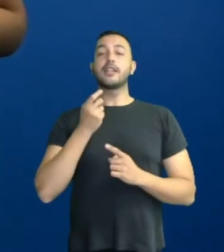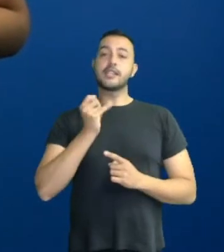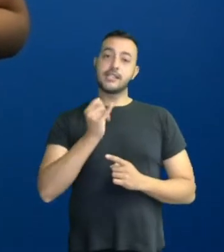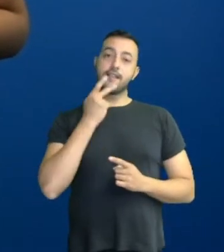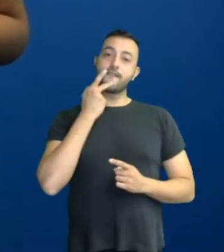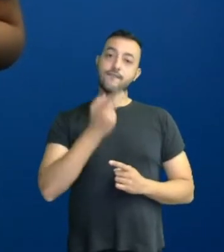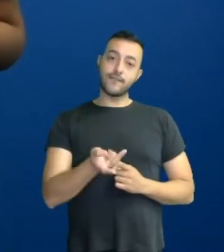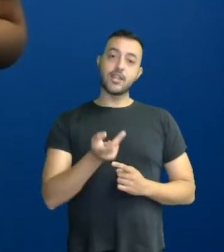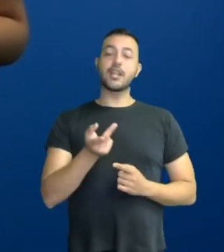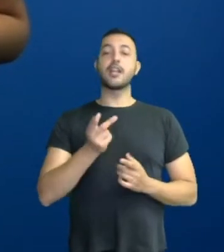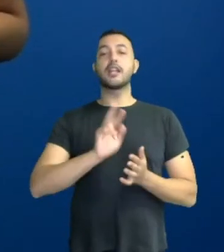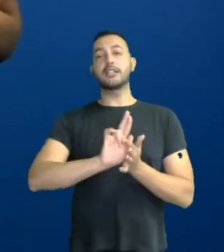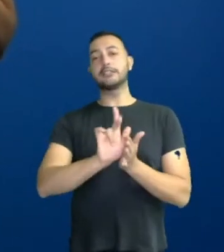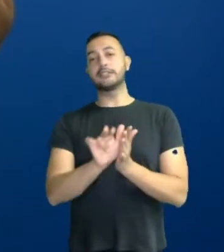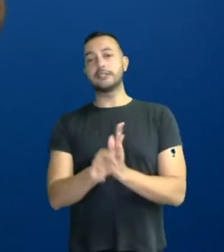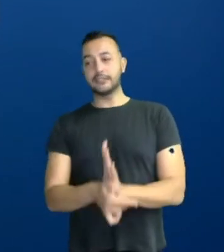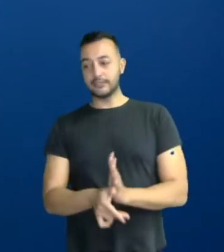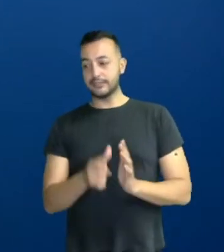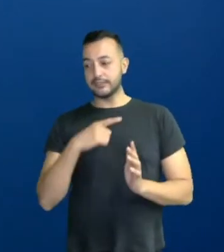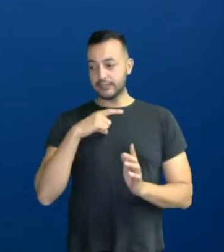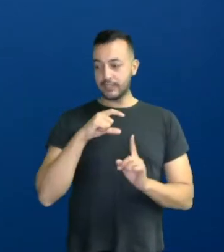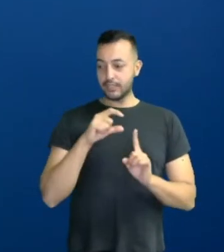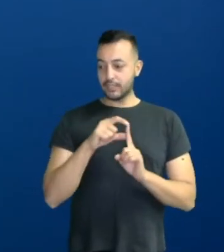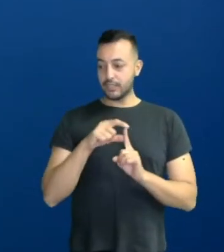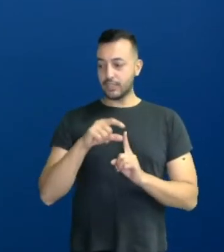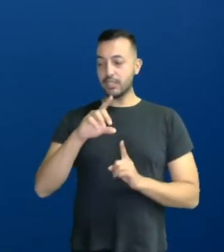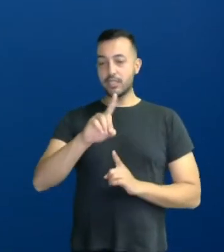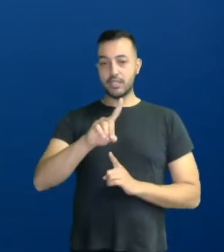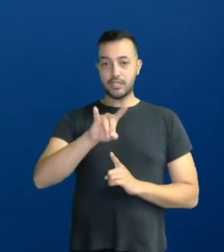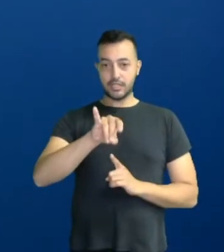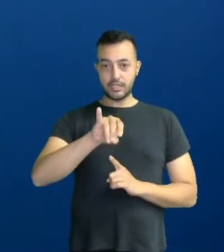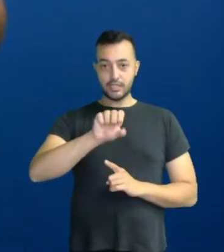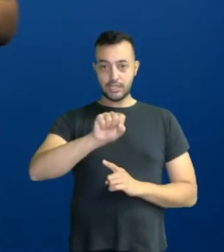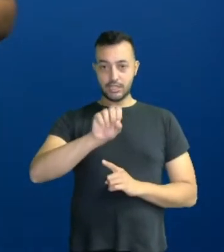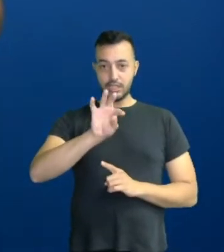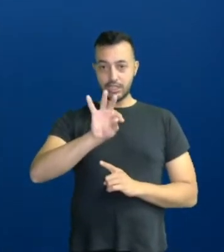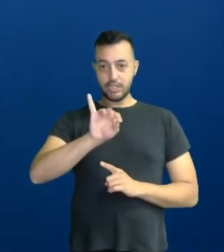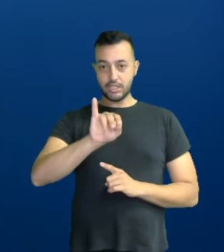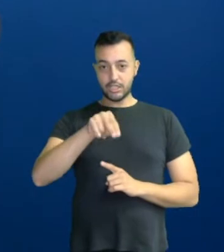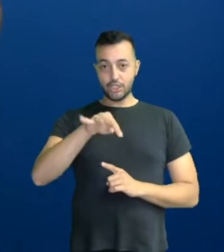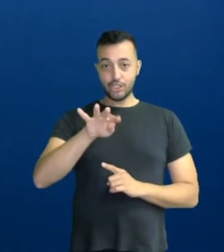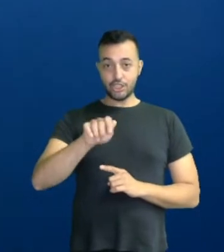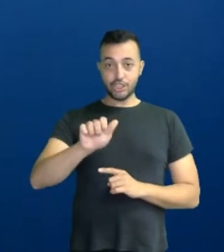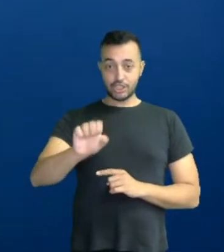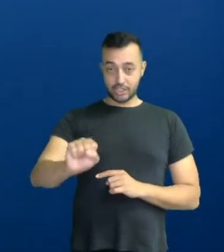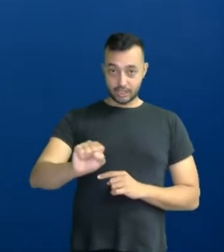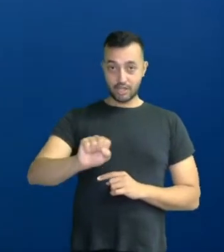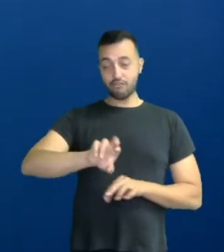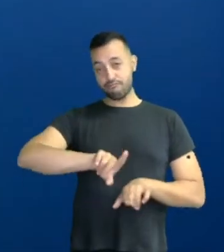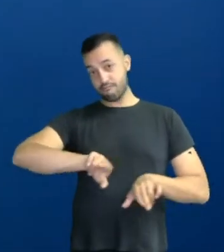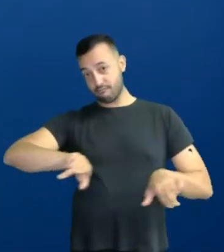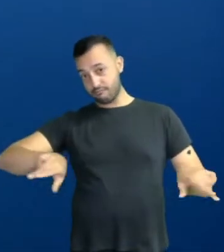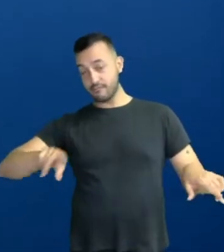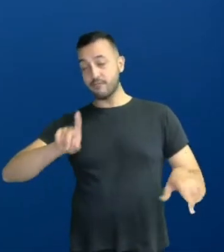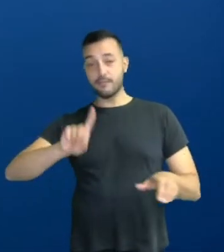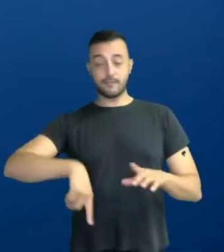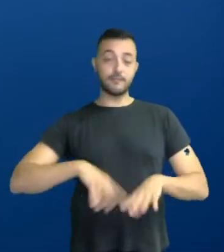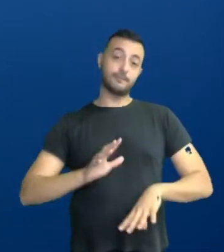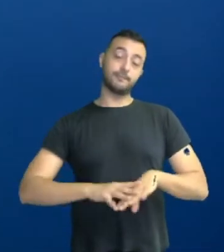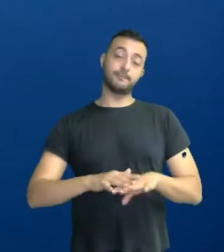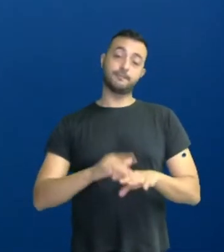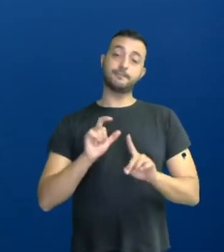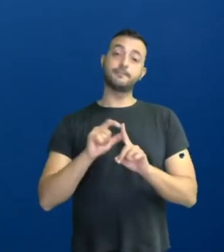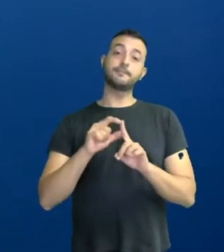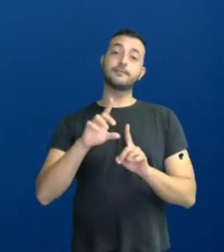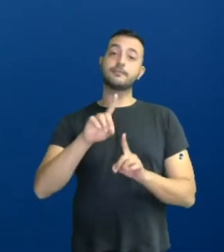assim, distintos, ok? Essa é uma palavrinha distintas que se usa muito em matemática. Quando você vê essa palavra distintas,